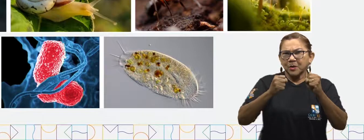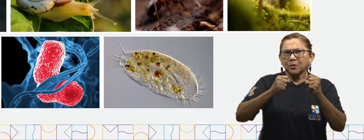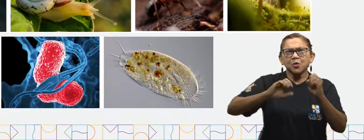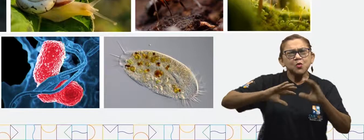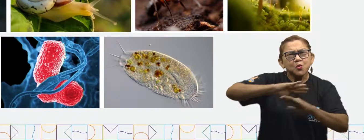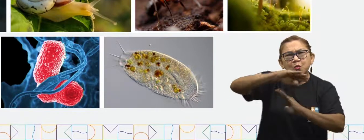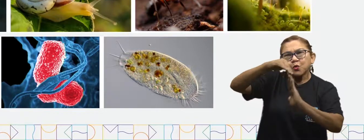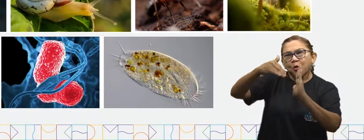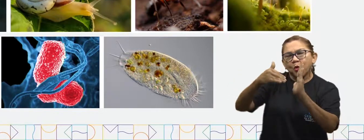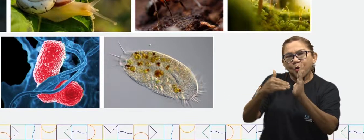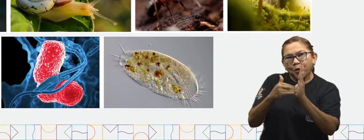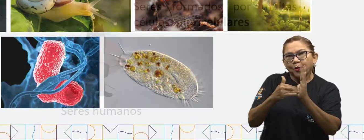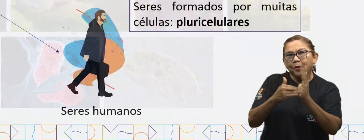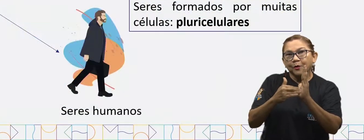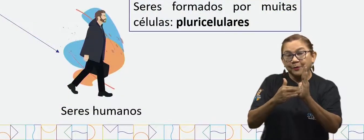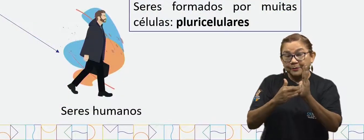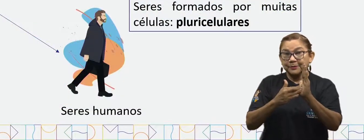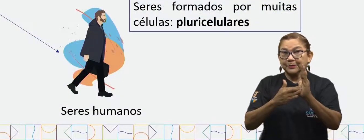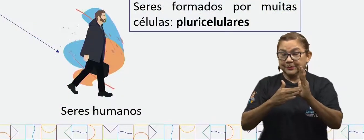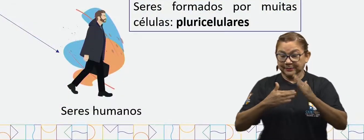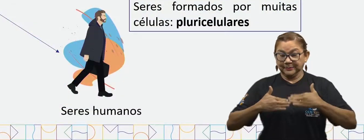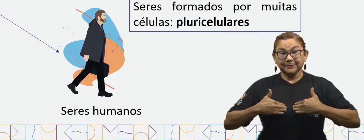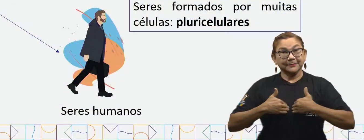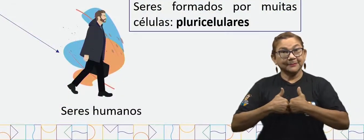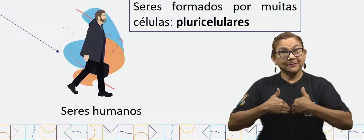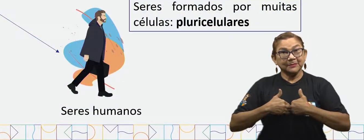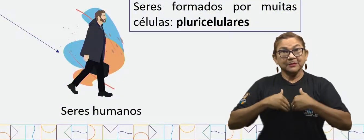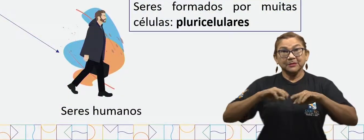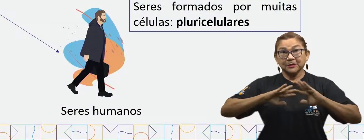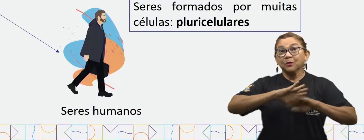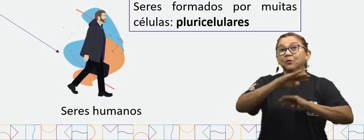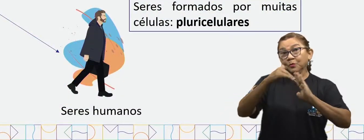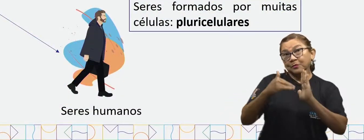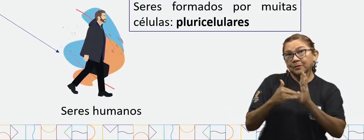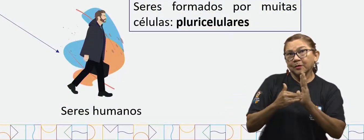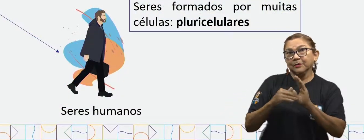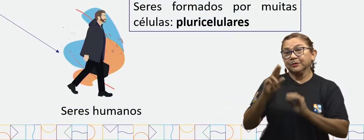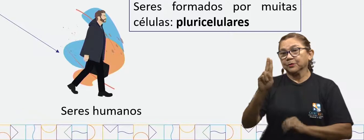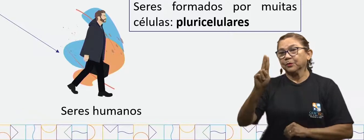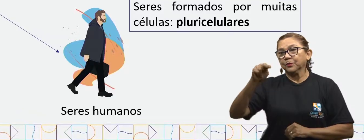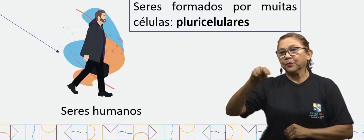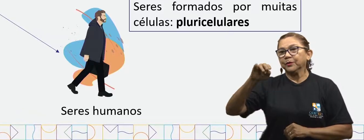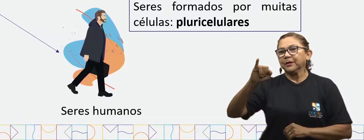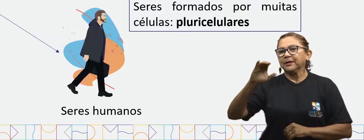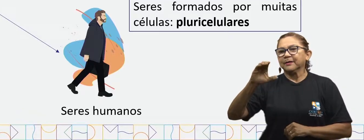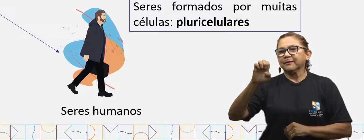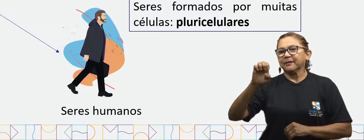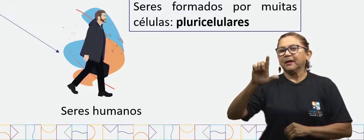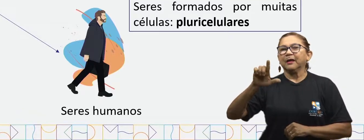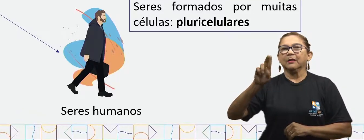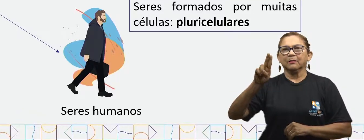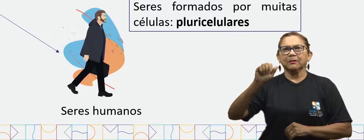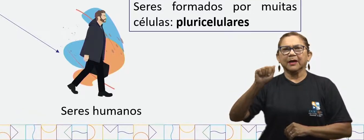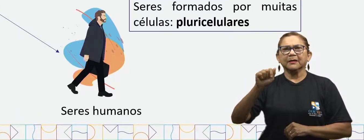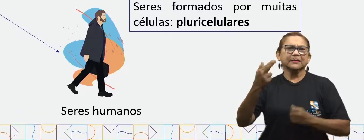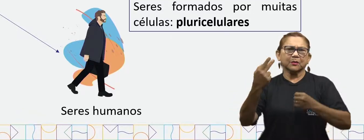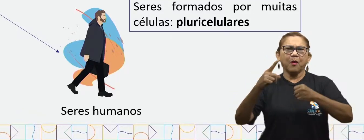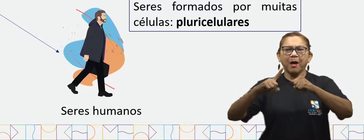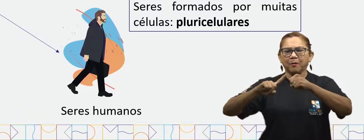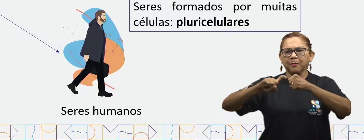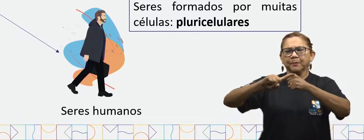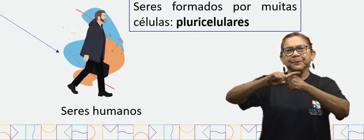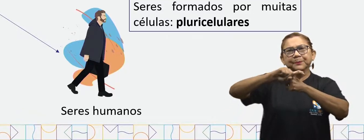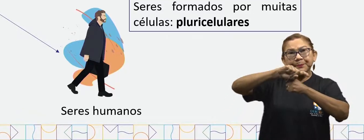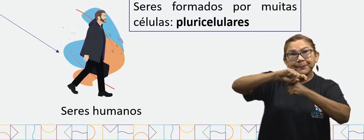única célula, nesse caso são chamados de unicelulares, como as bactérias, e também podem ser formados